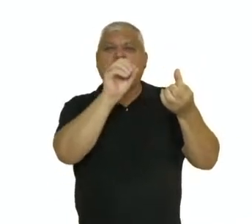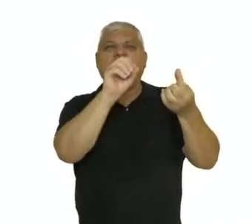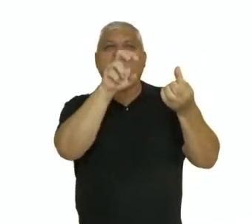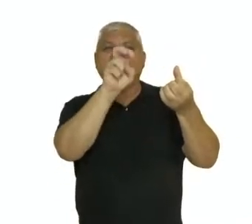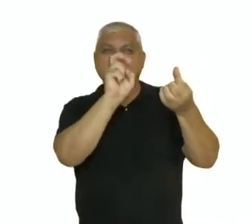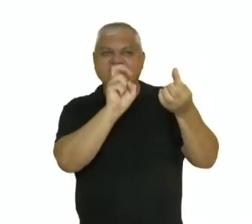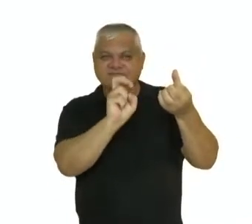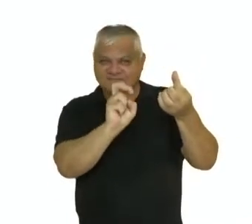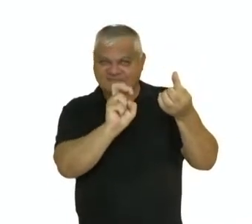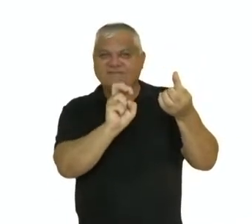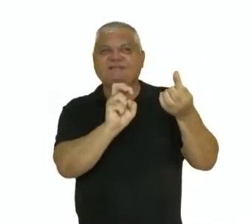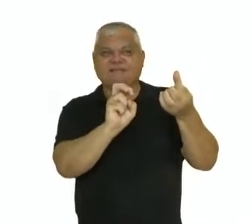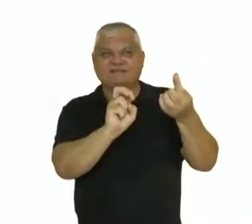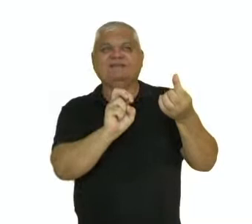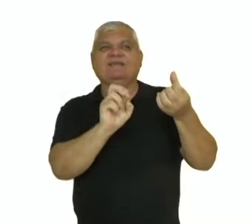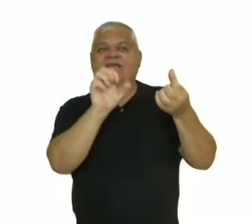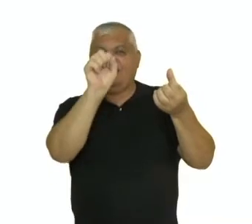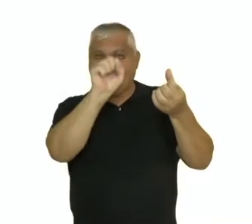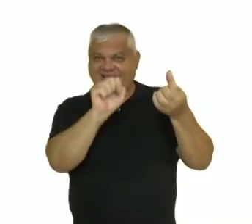aqui